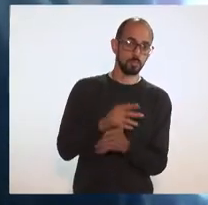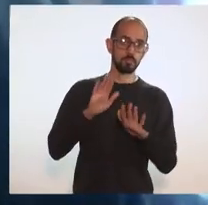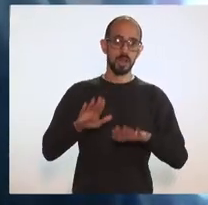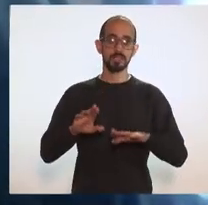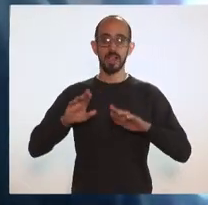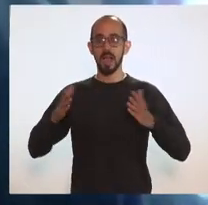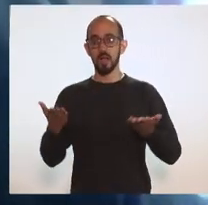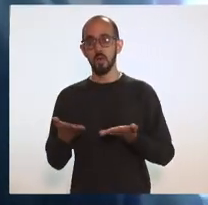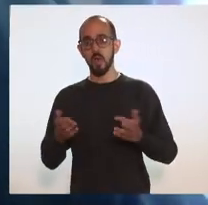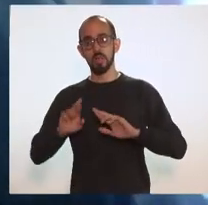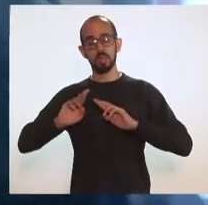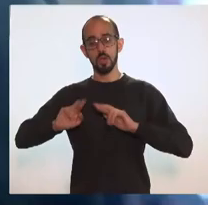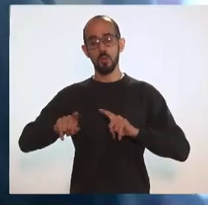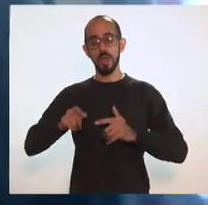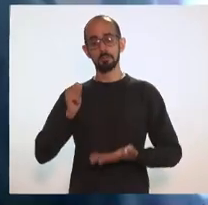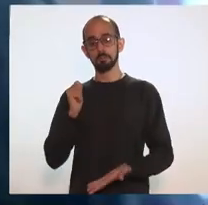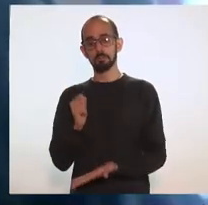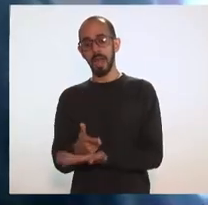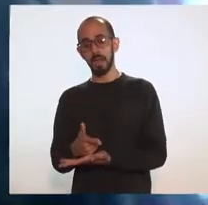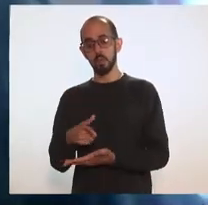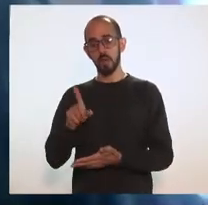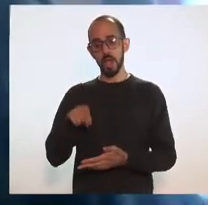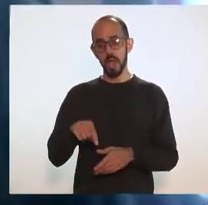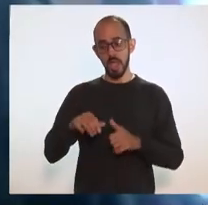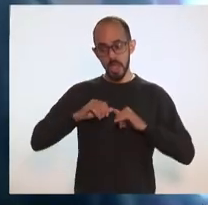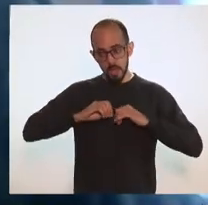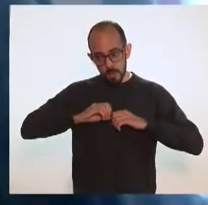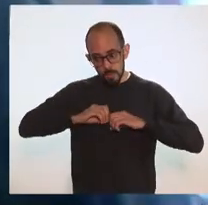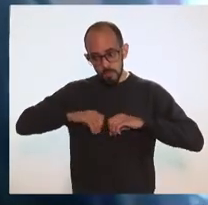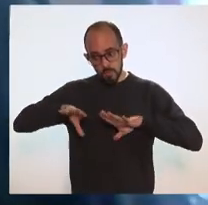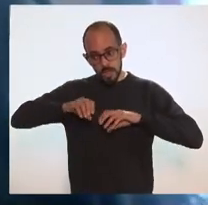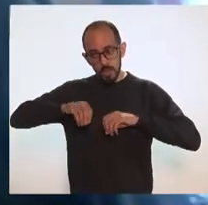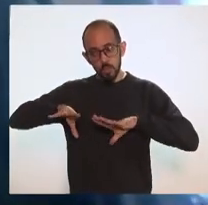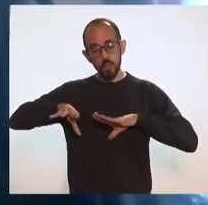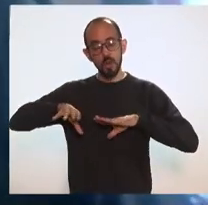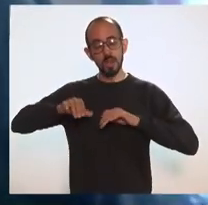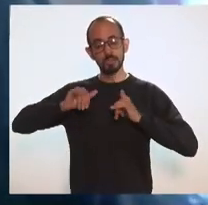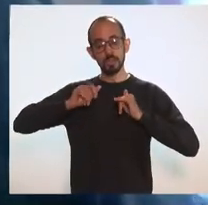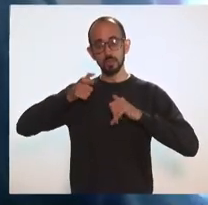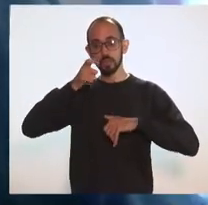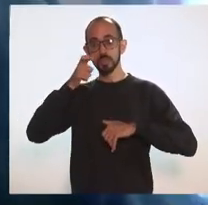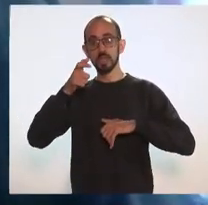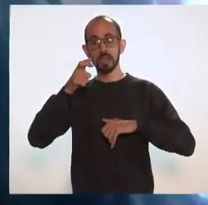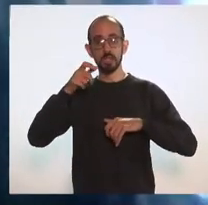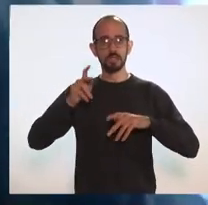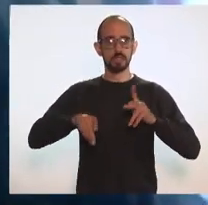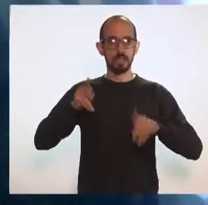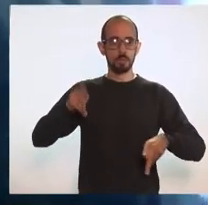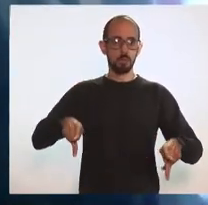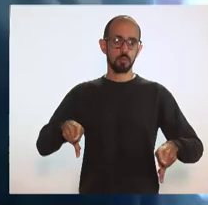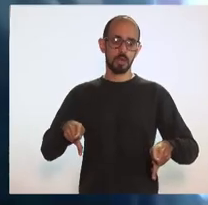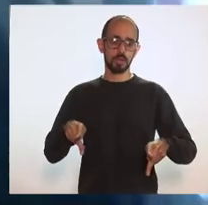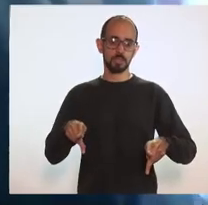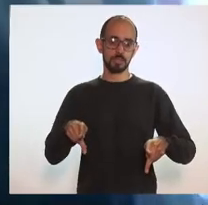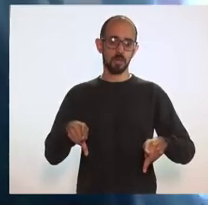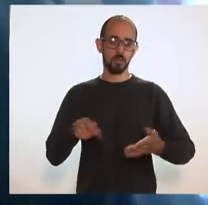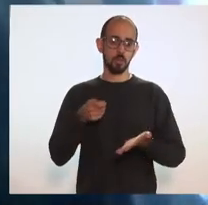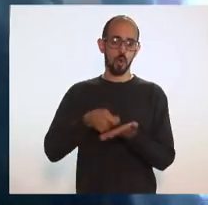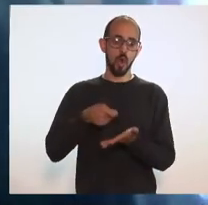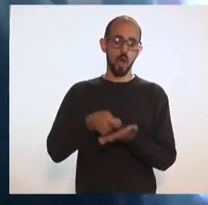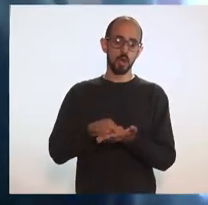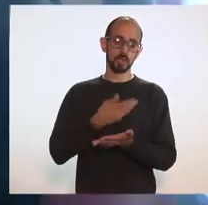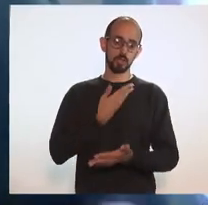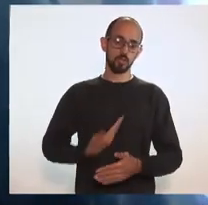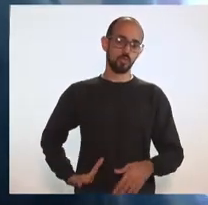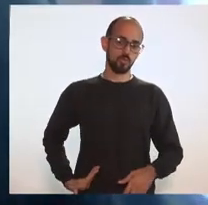comercial paga exemplo lação de matéria de interesse público por órgão governamental